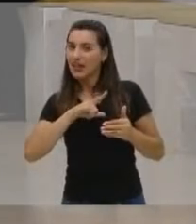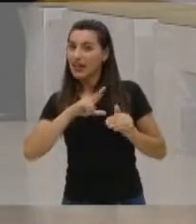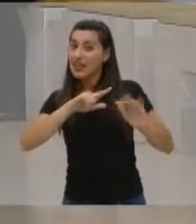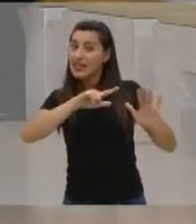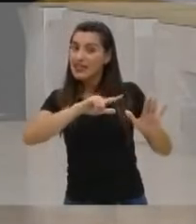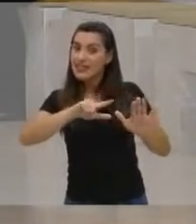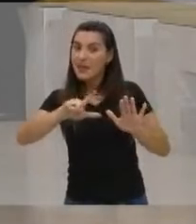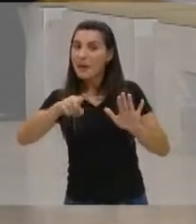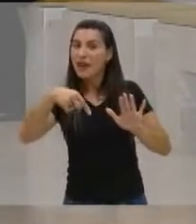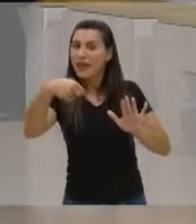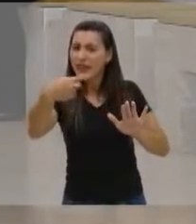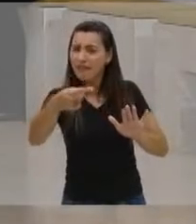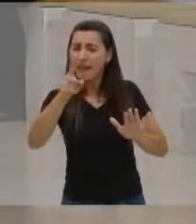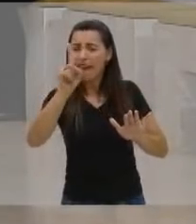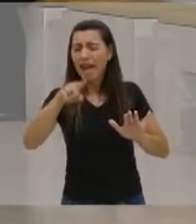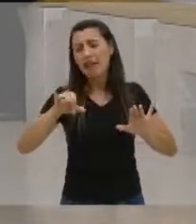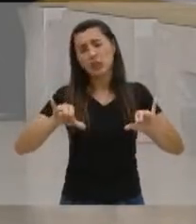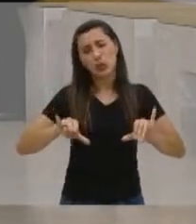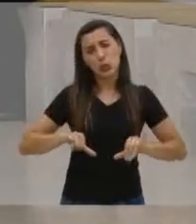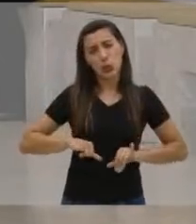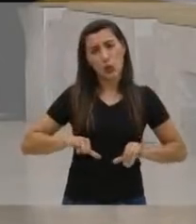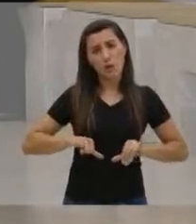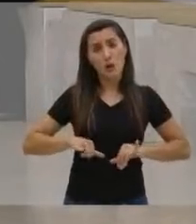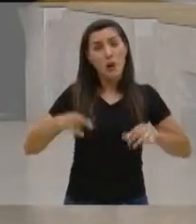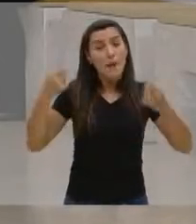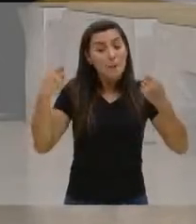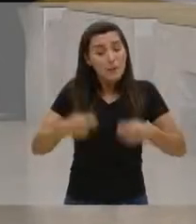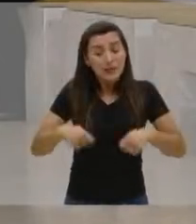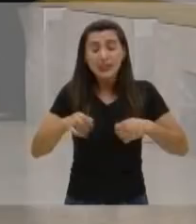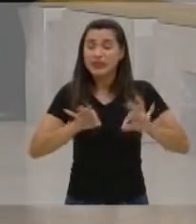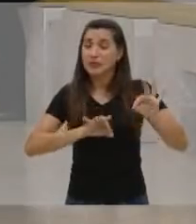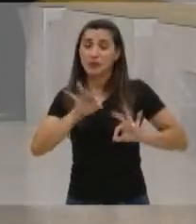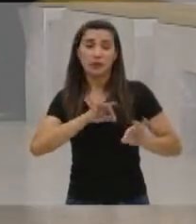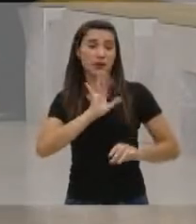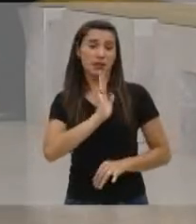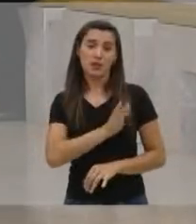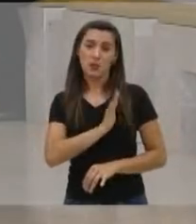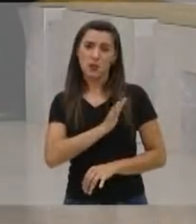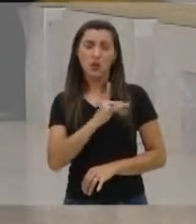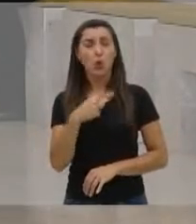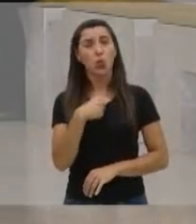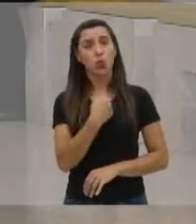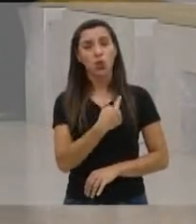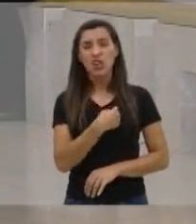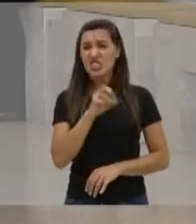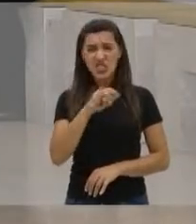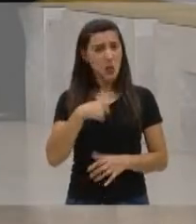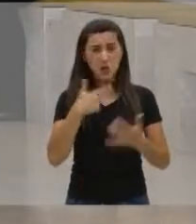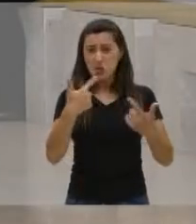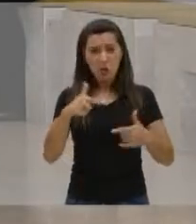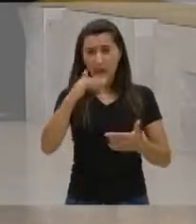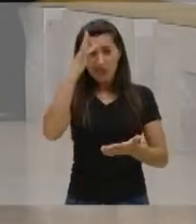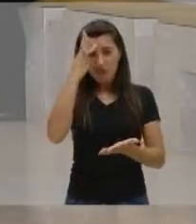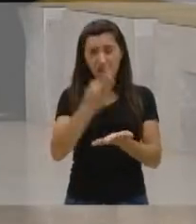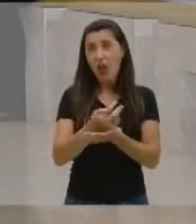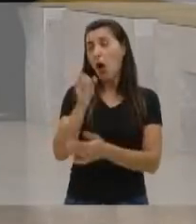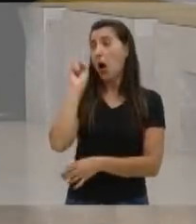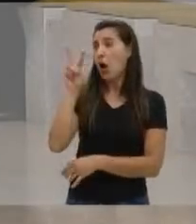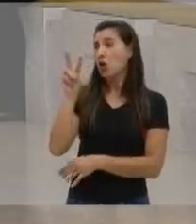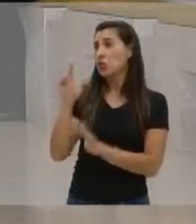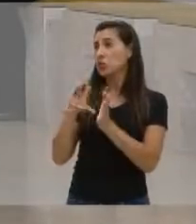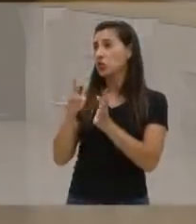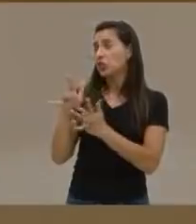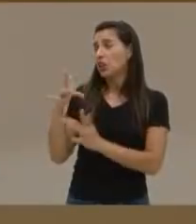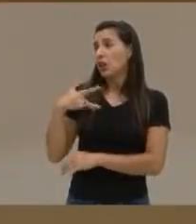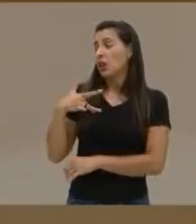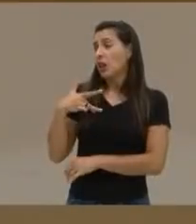algo terrível, que se não ser visto com fé, olharíamos para Jesus como um derrotado, morto na cruz, entre